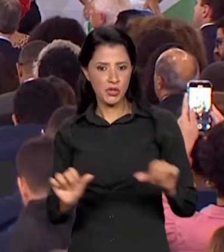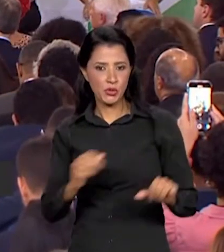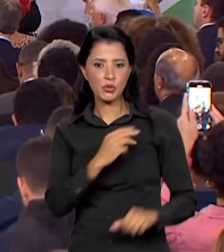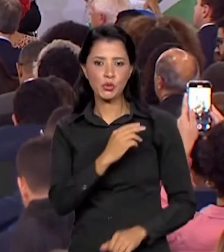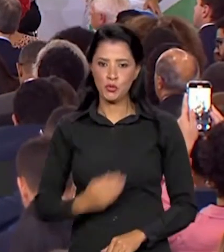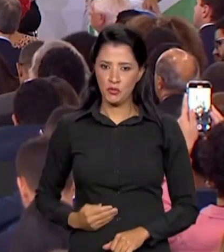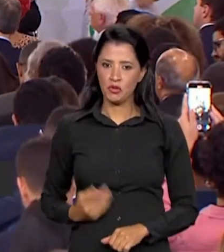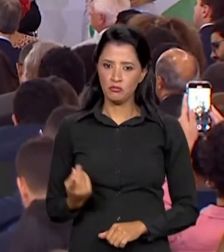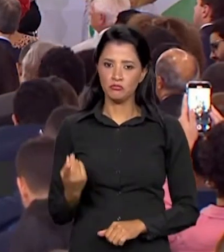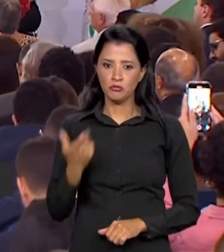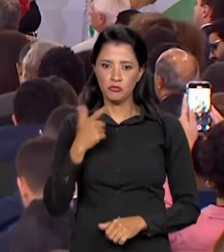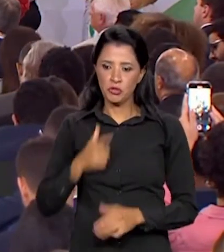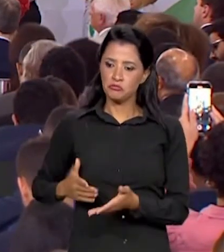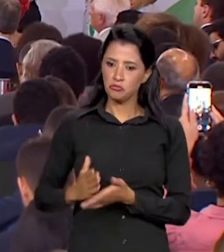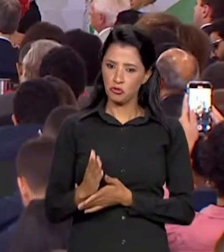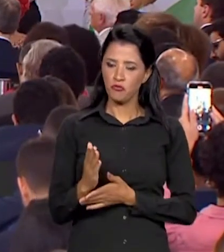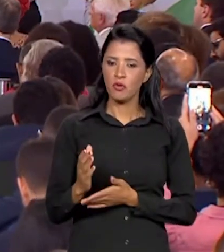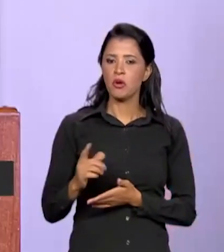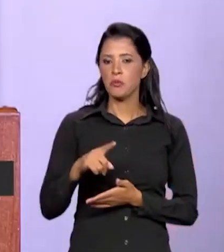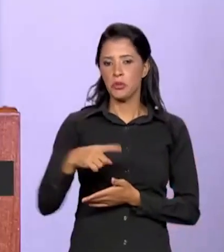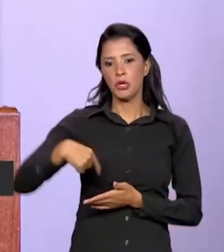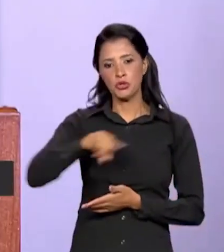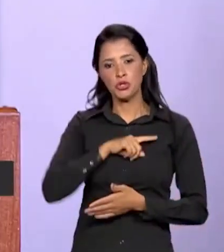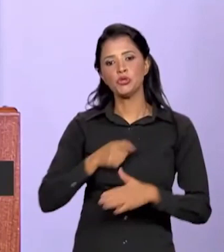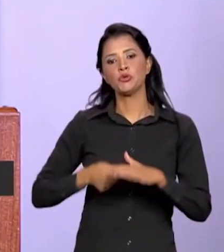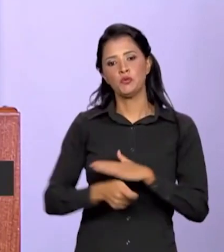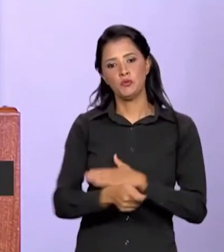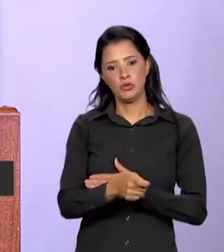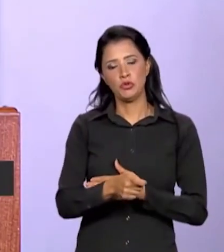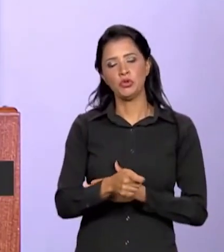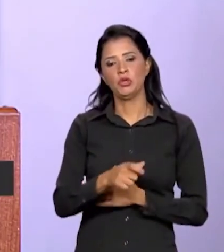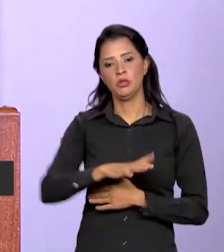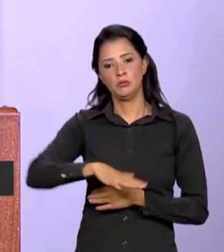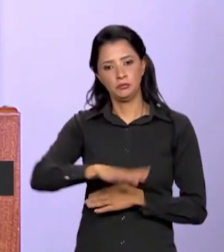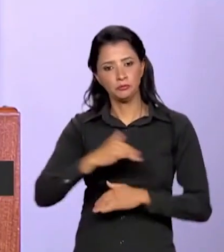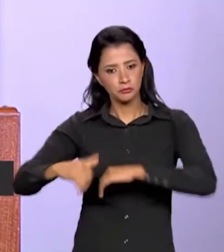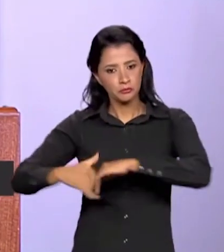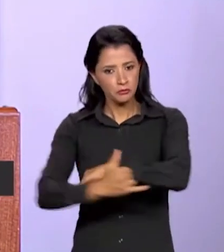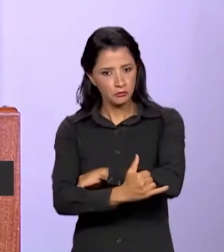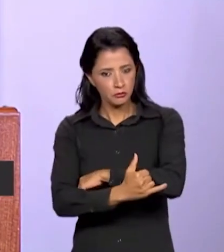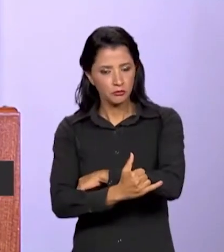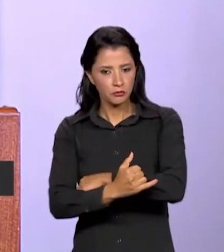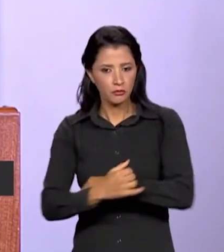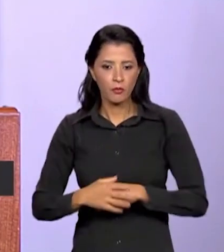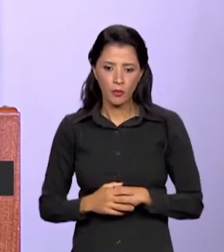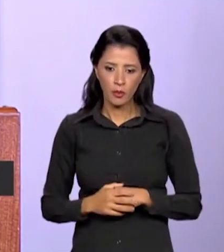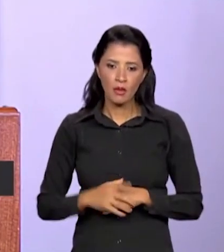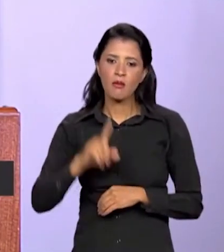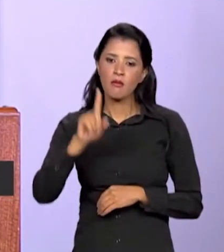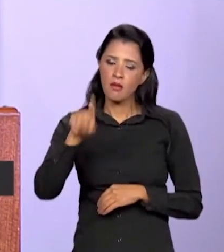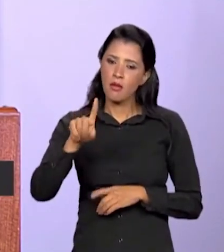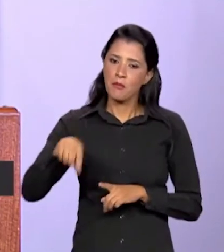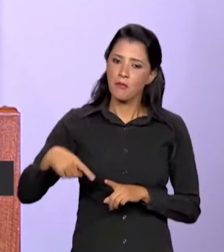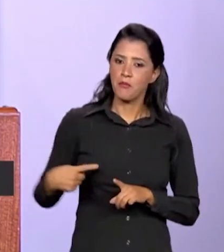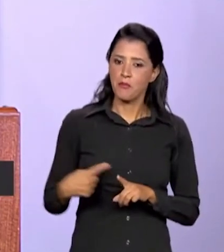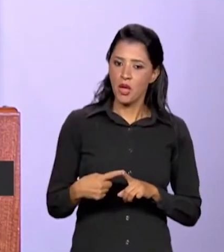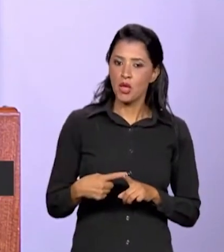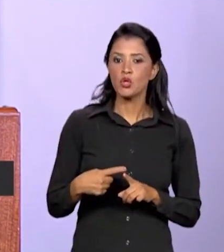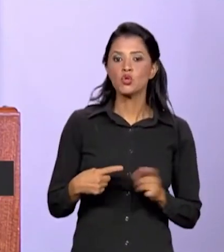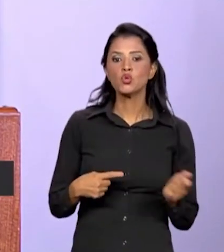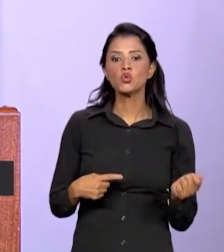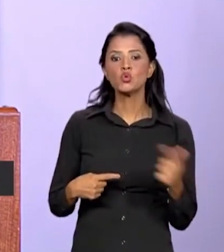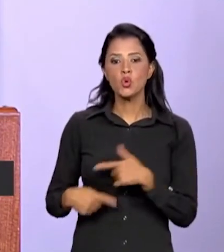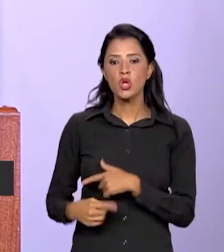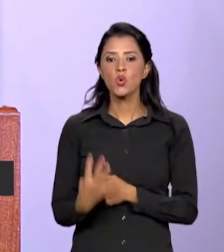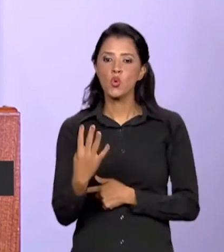vocês colocaram, para a gente fazer investimento em infraestrutura, é mais do que os 4 anos